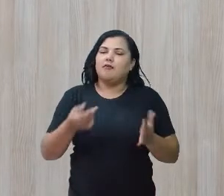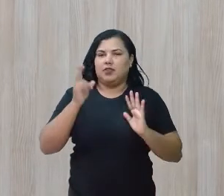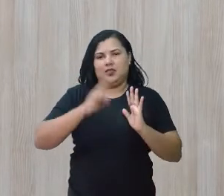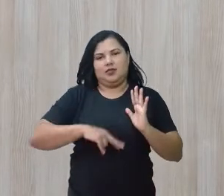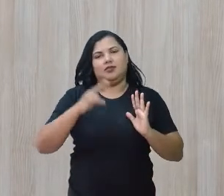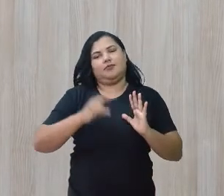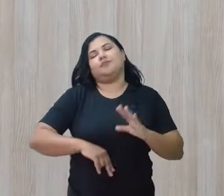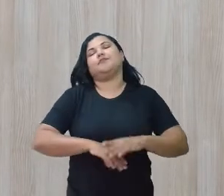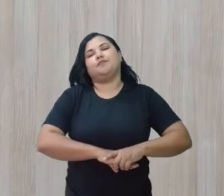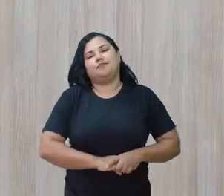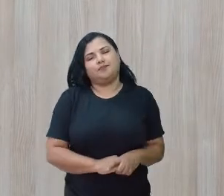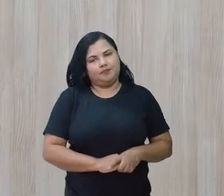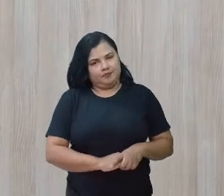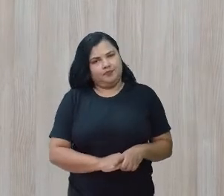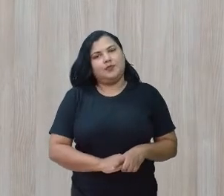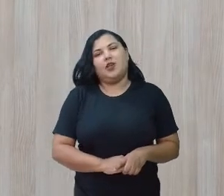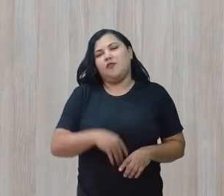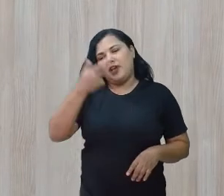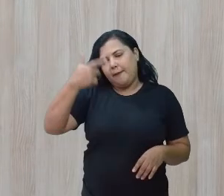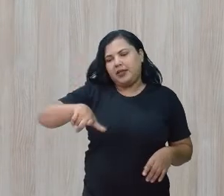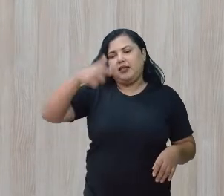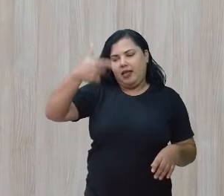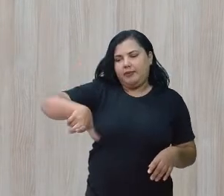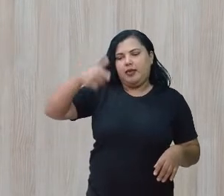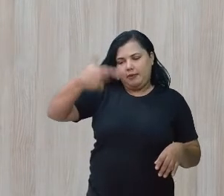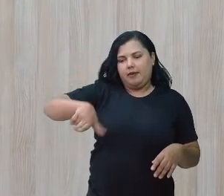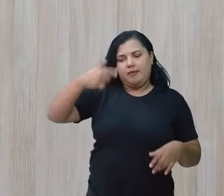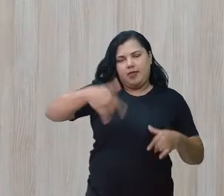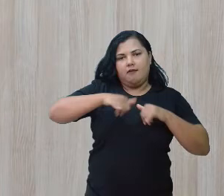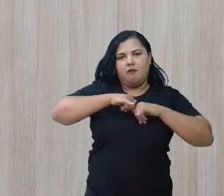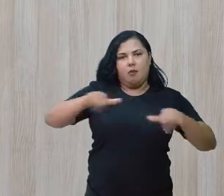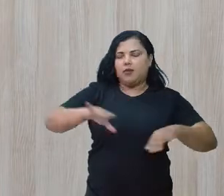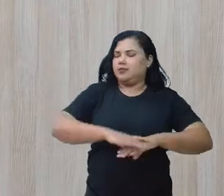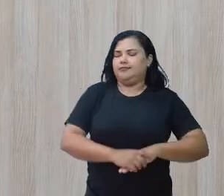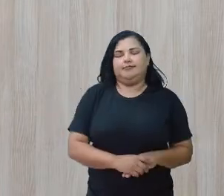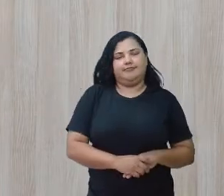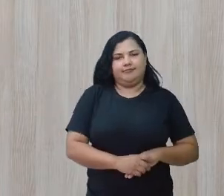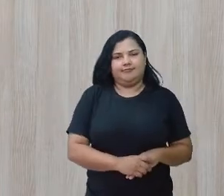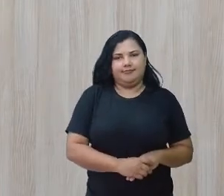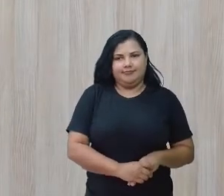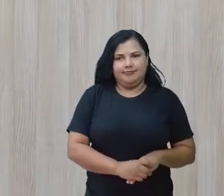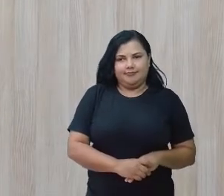fica aquele repeteco de informações e repeteco de palavras também.